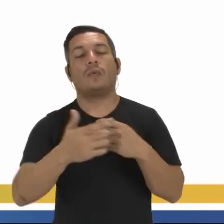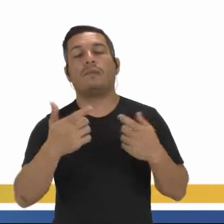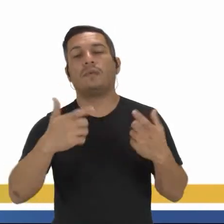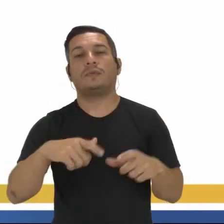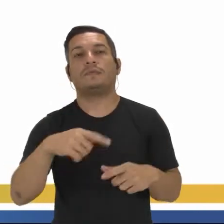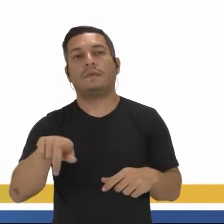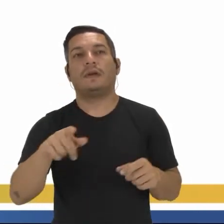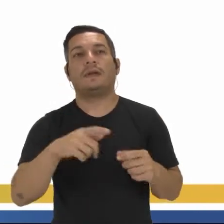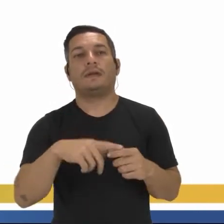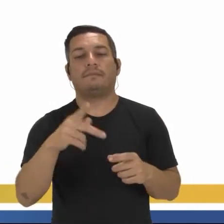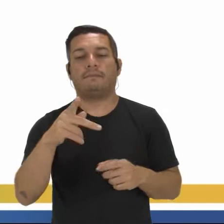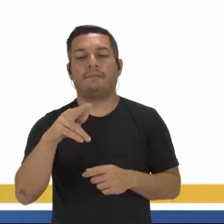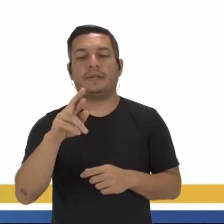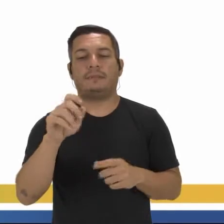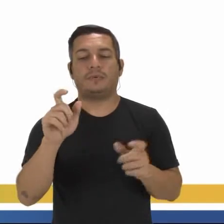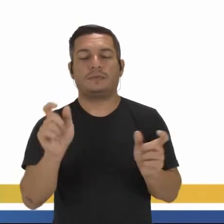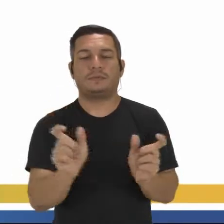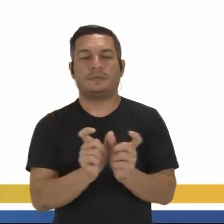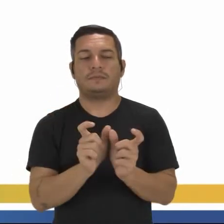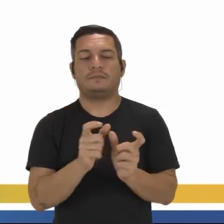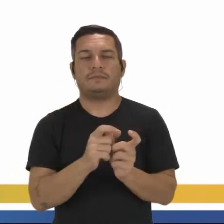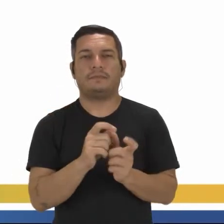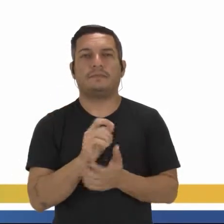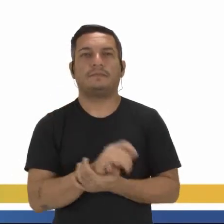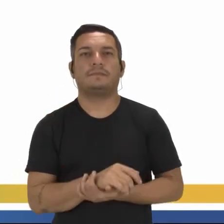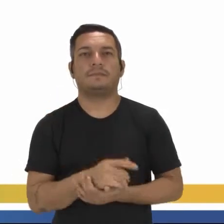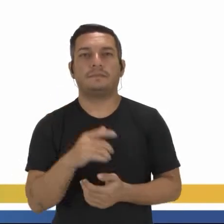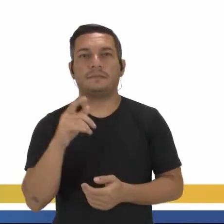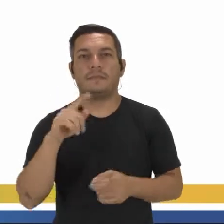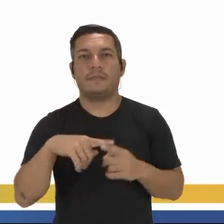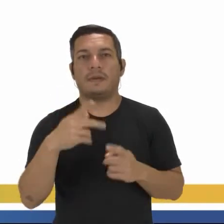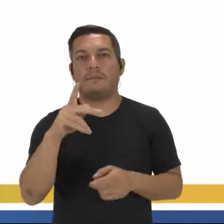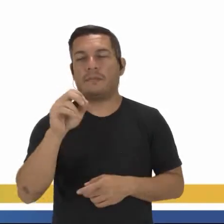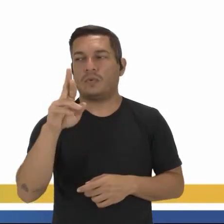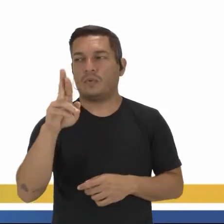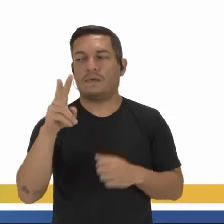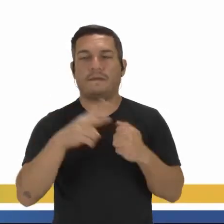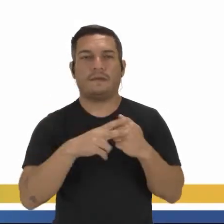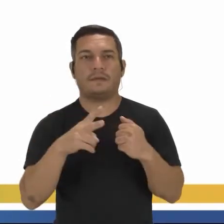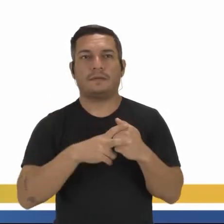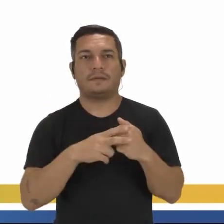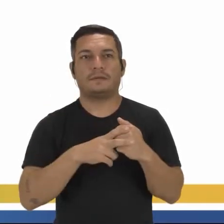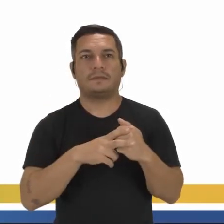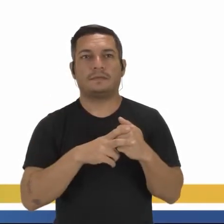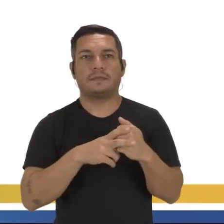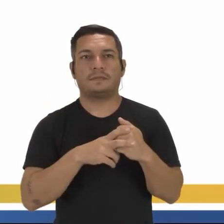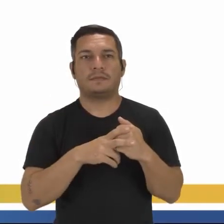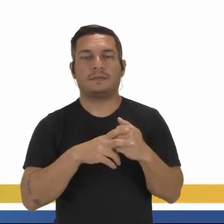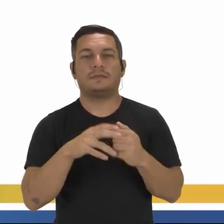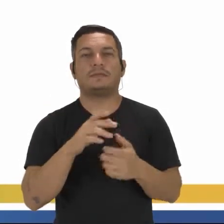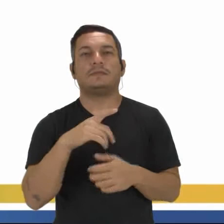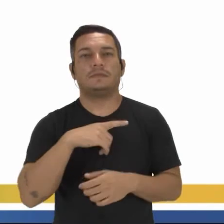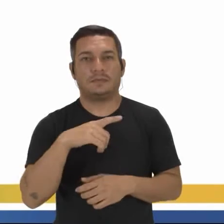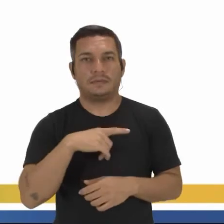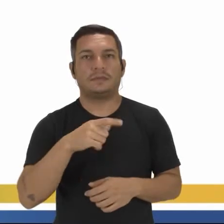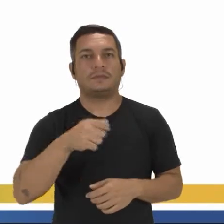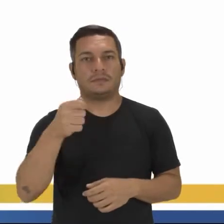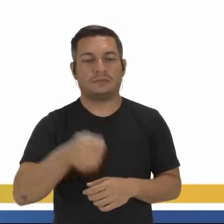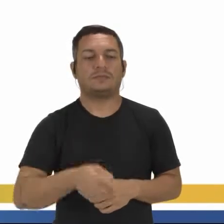ela foi. O por preposição não possui acento. Mas o por verbo, infinitivo pessoal, ele